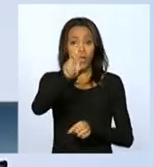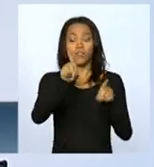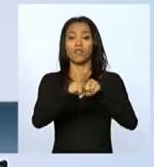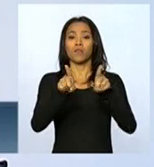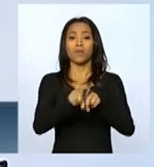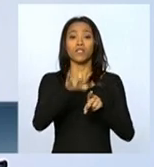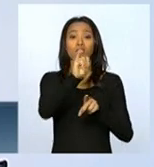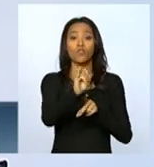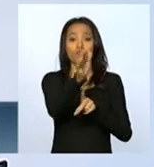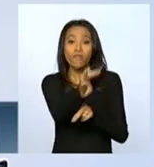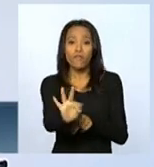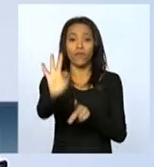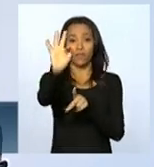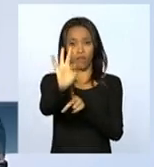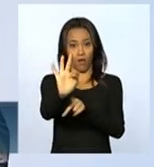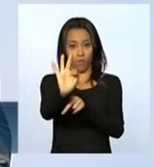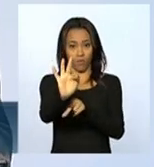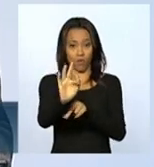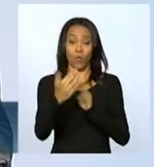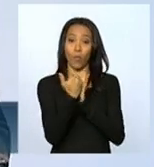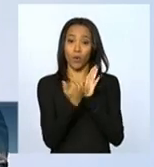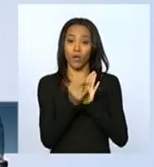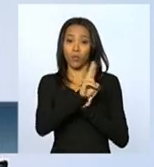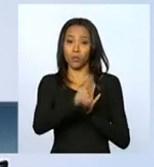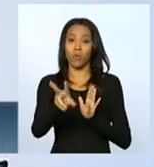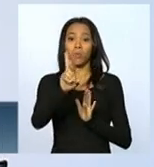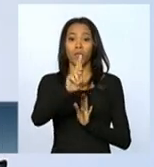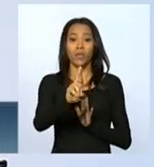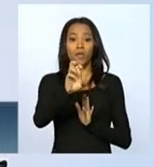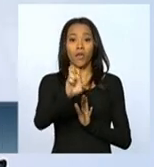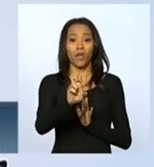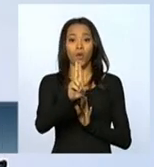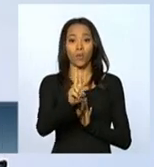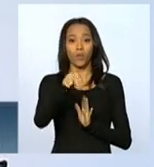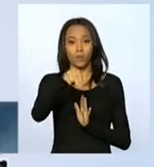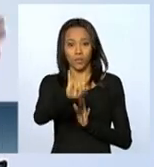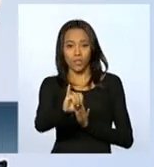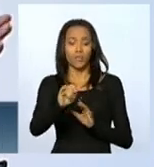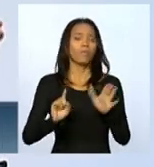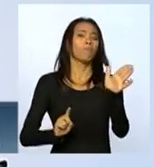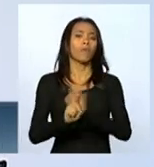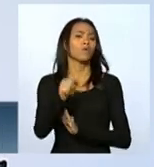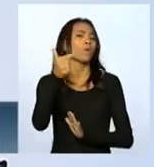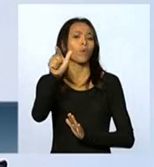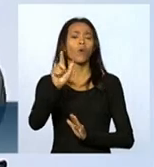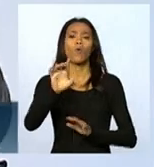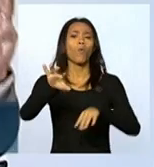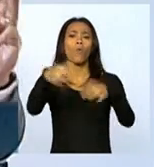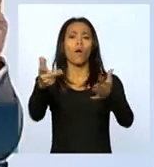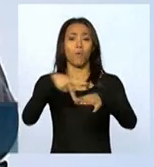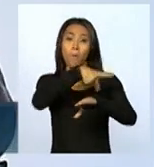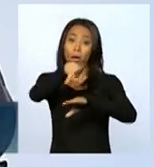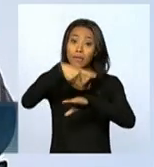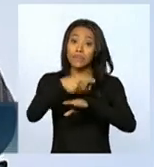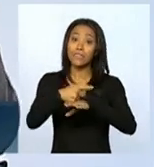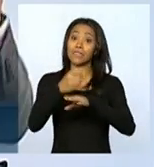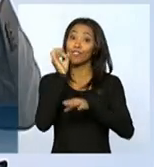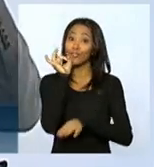chamado ReUni? E, por fim, qual é o país que em apenas